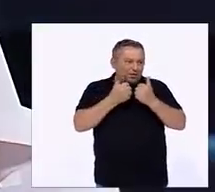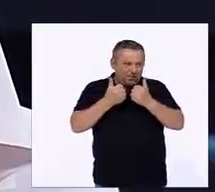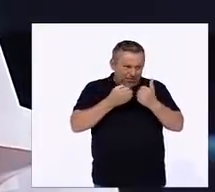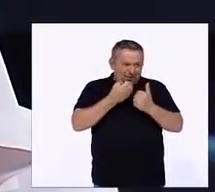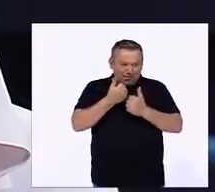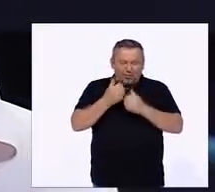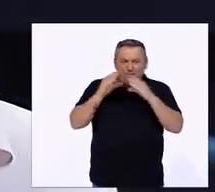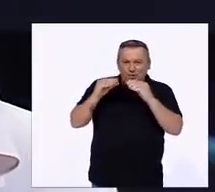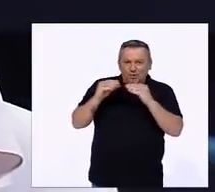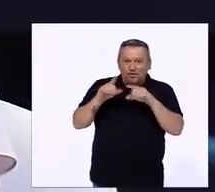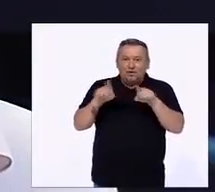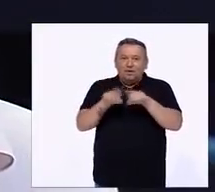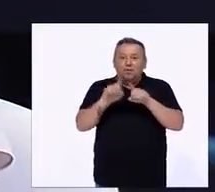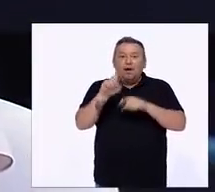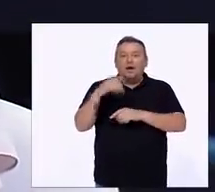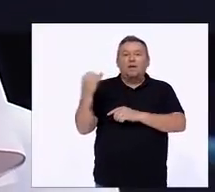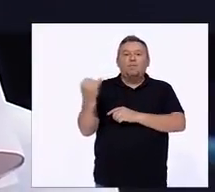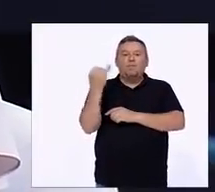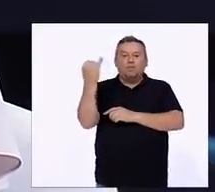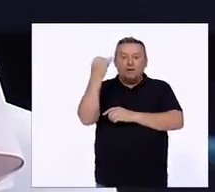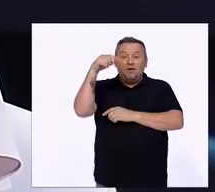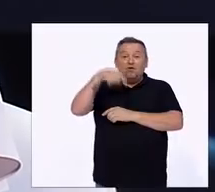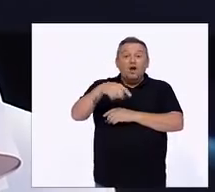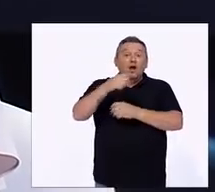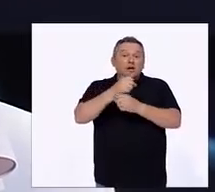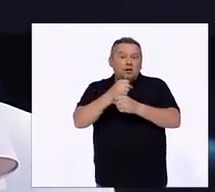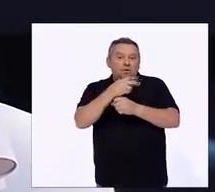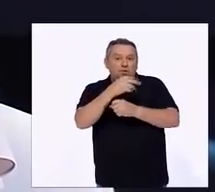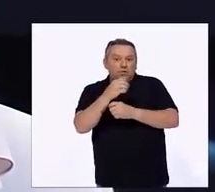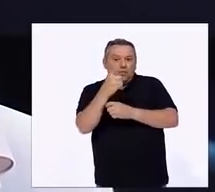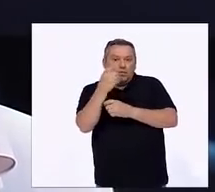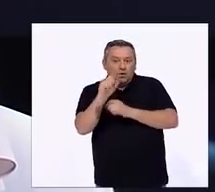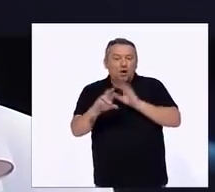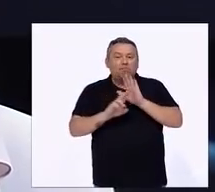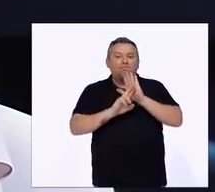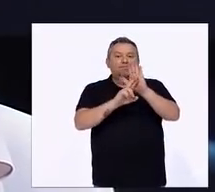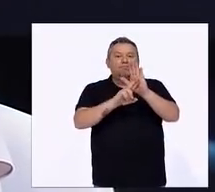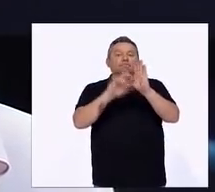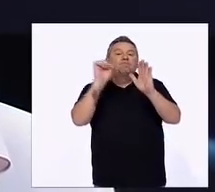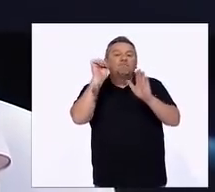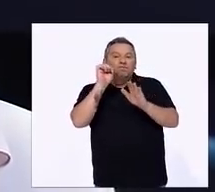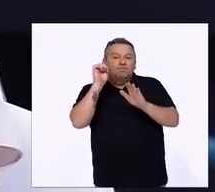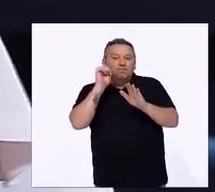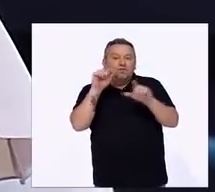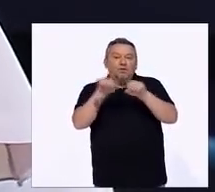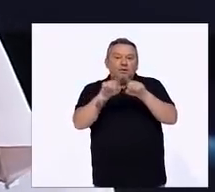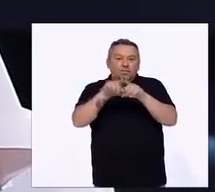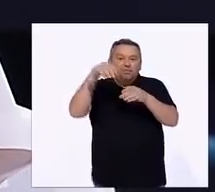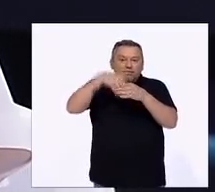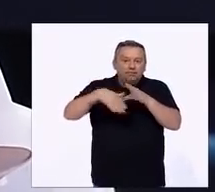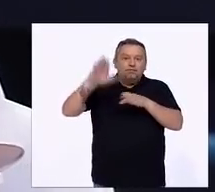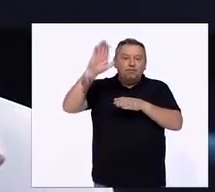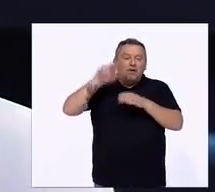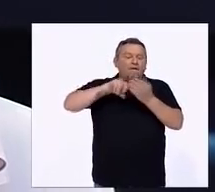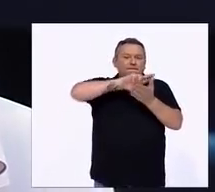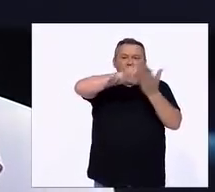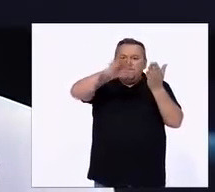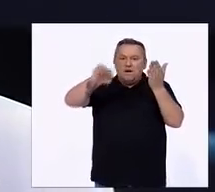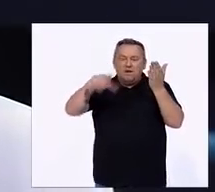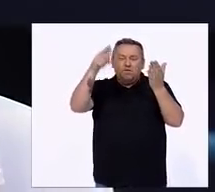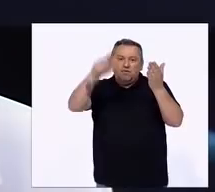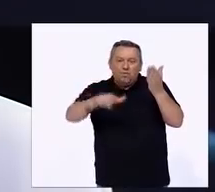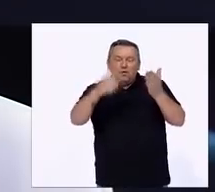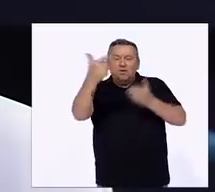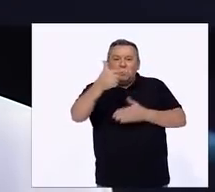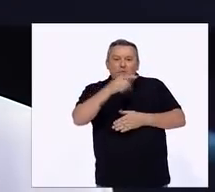bem, Manu. É importante, este ano, a representatividade feminina nas chapas. Inclusive, vários outros candidatos também optaram